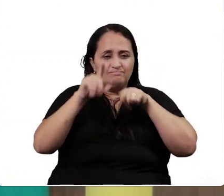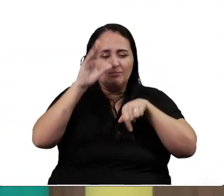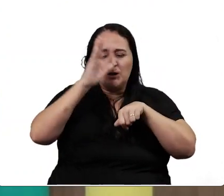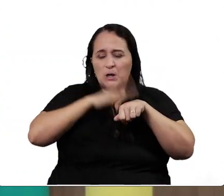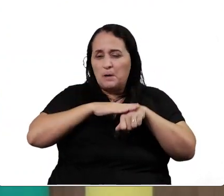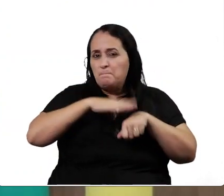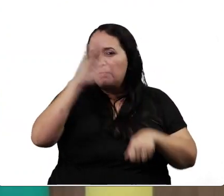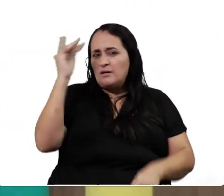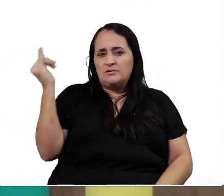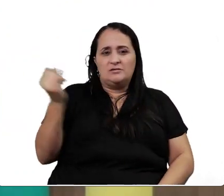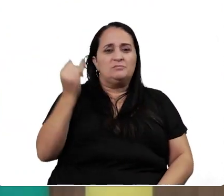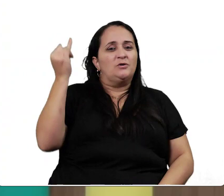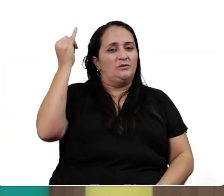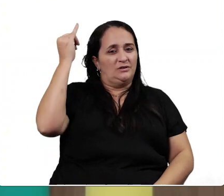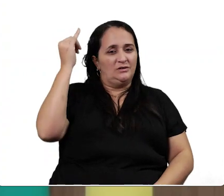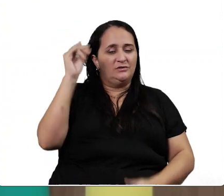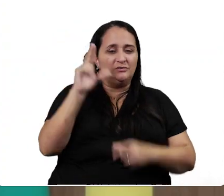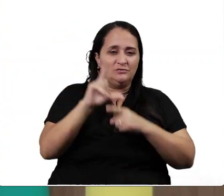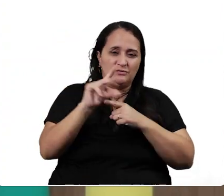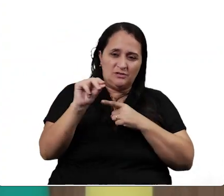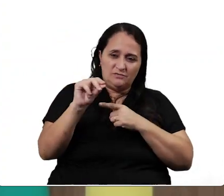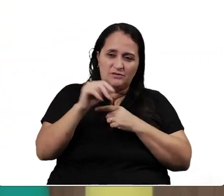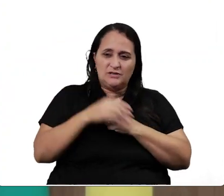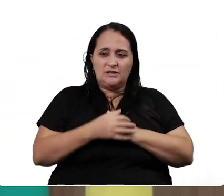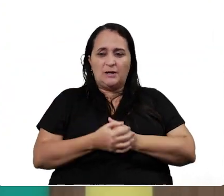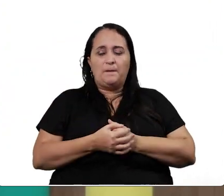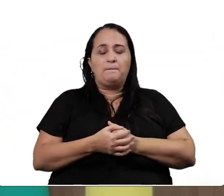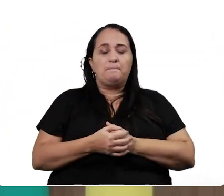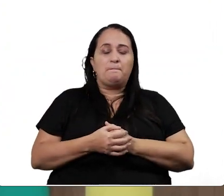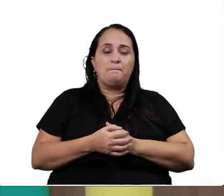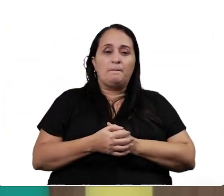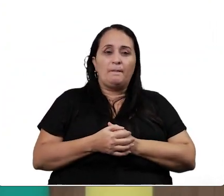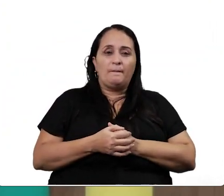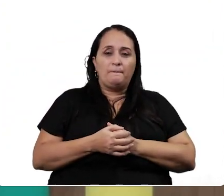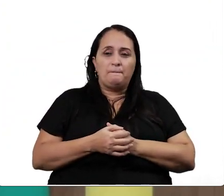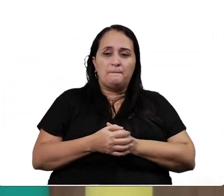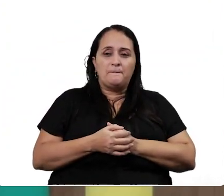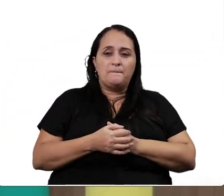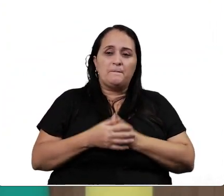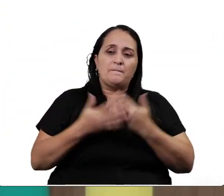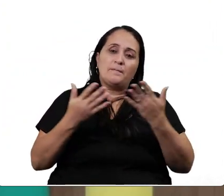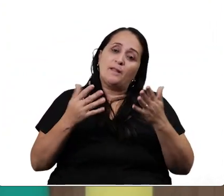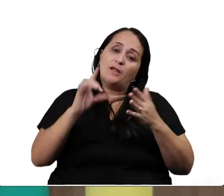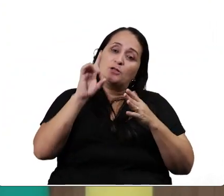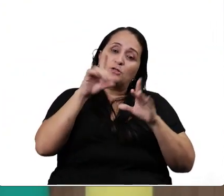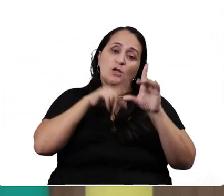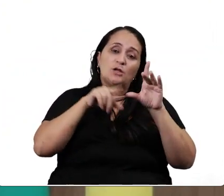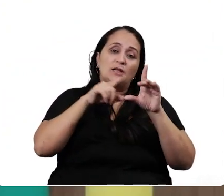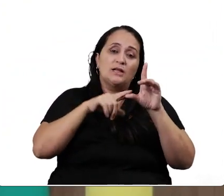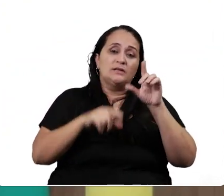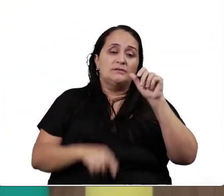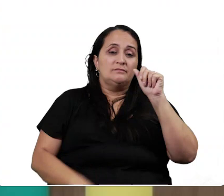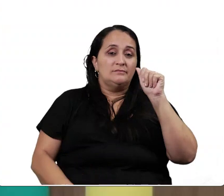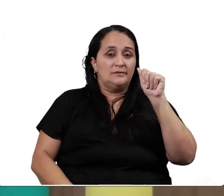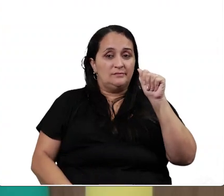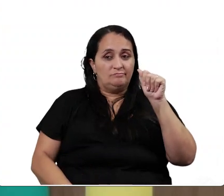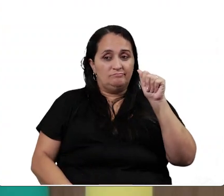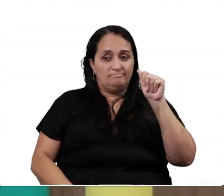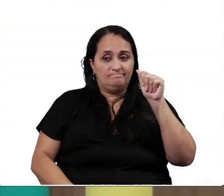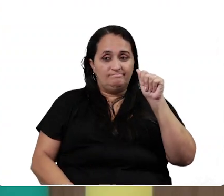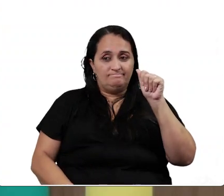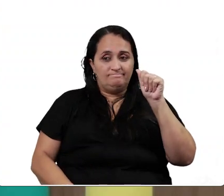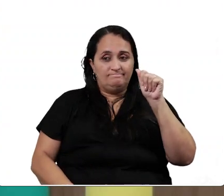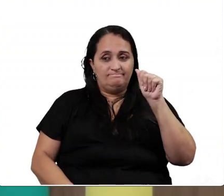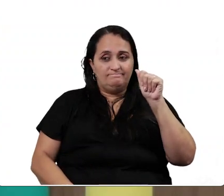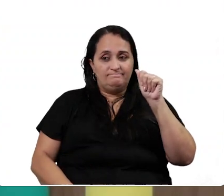é mais importante do que vencer. Então, só nos sobra a letra A. O que é que